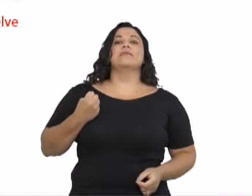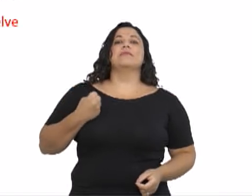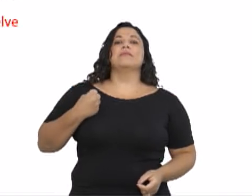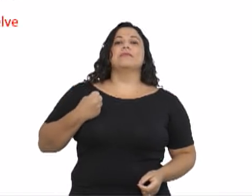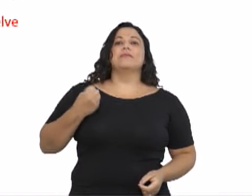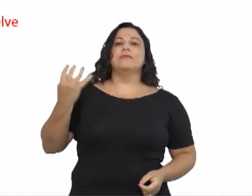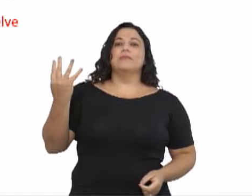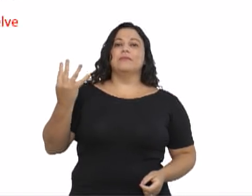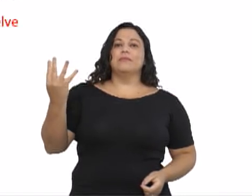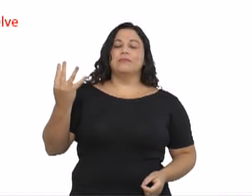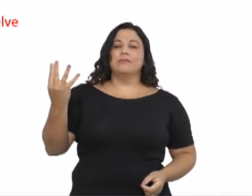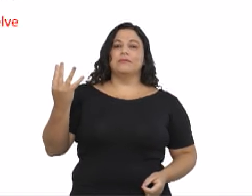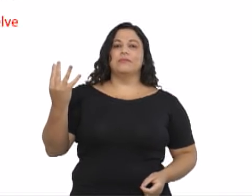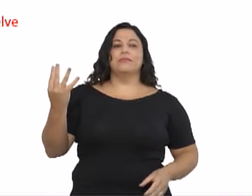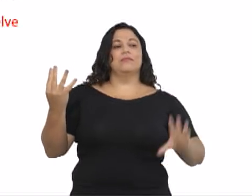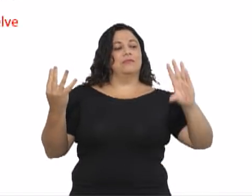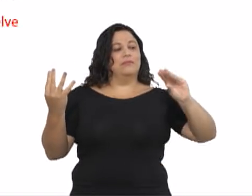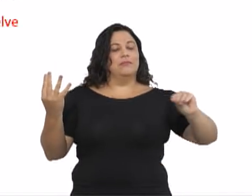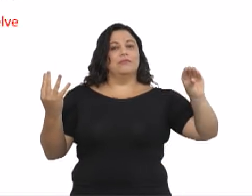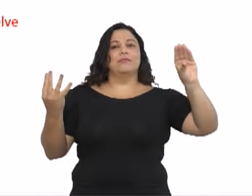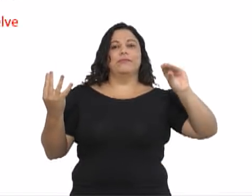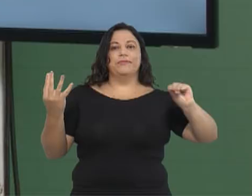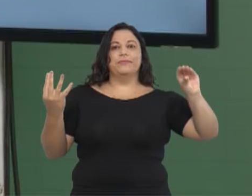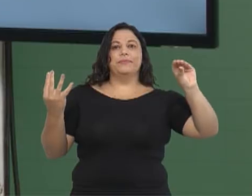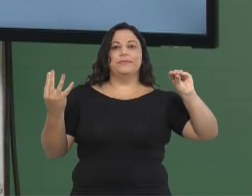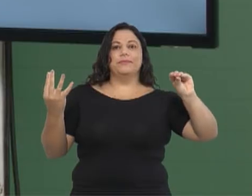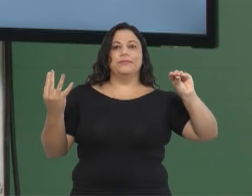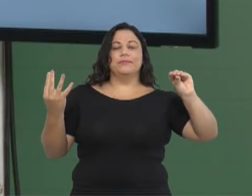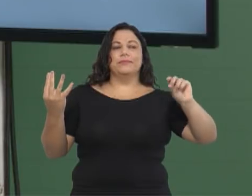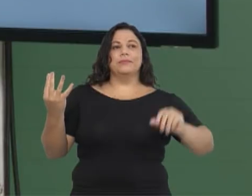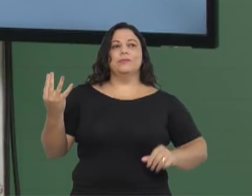Four. Repeat. 4.